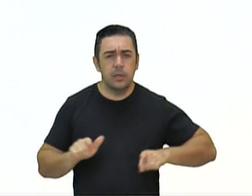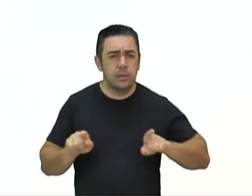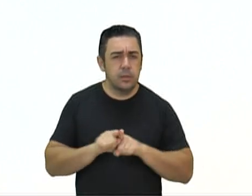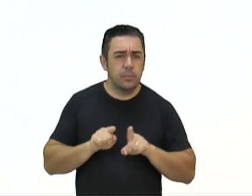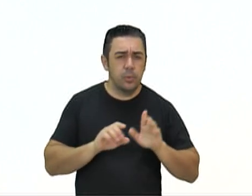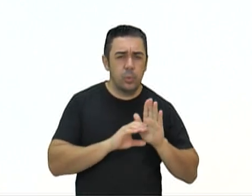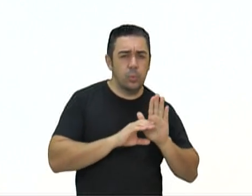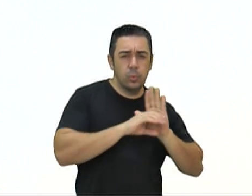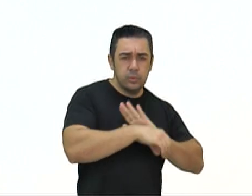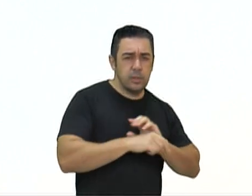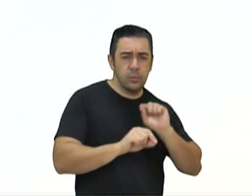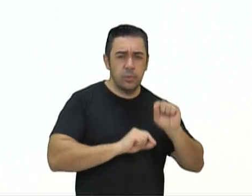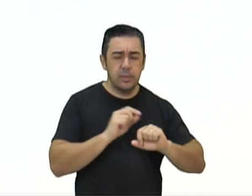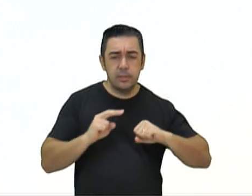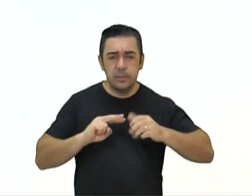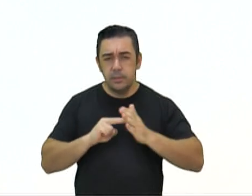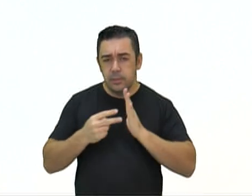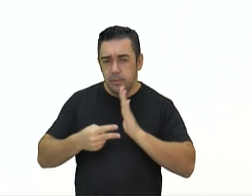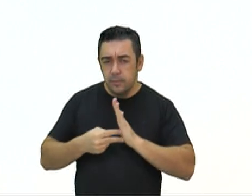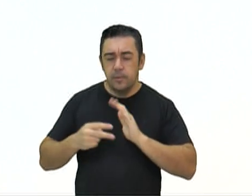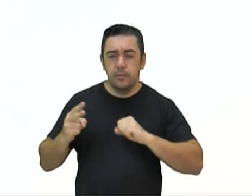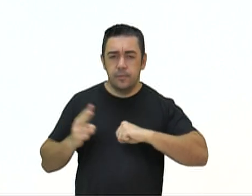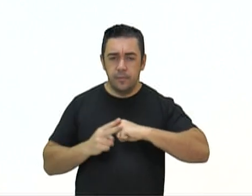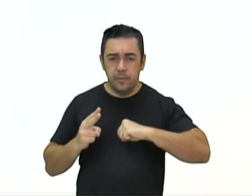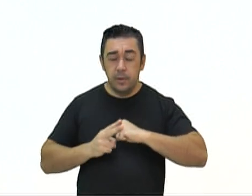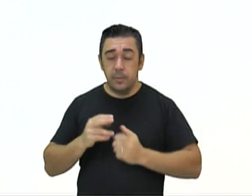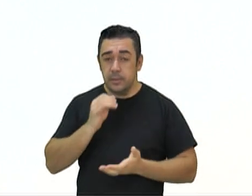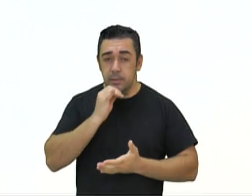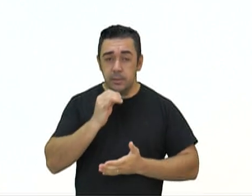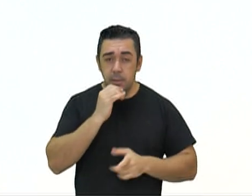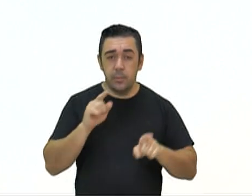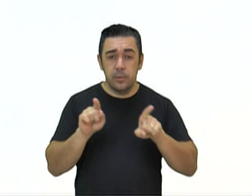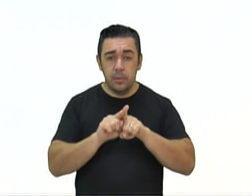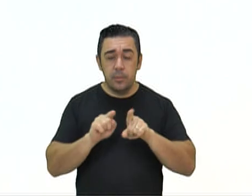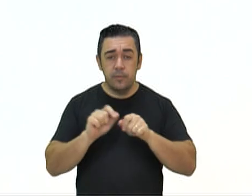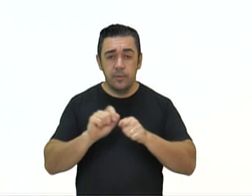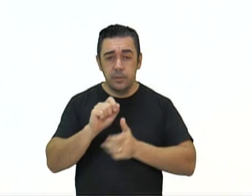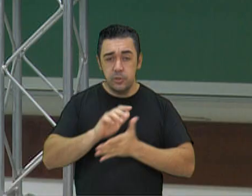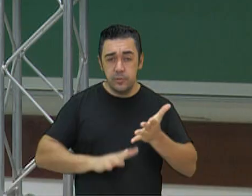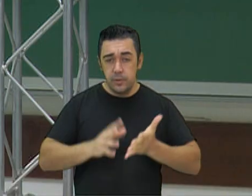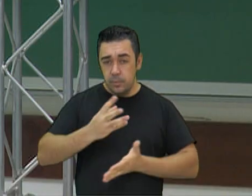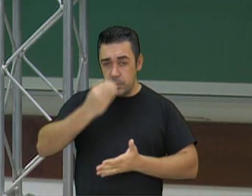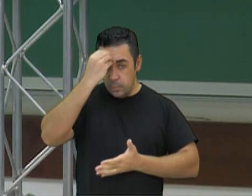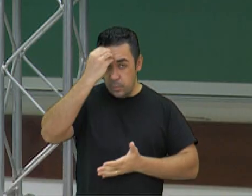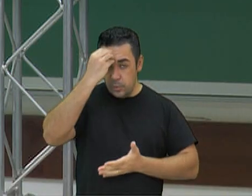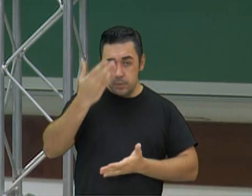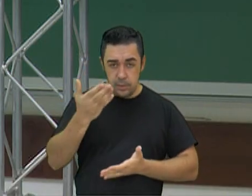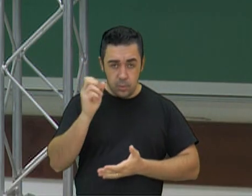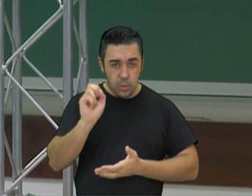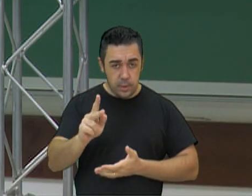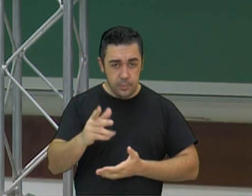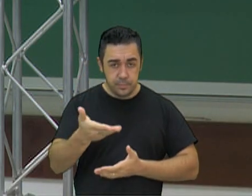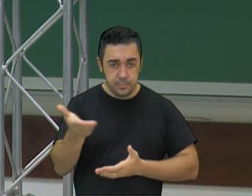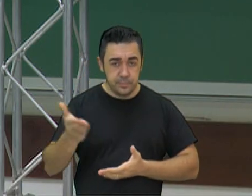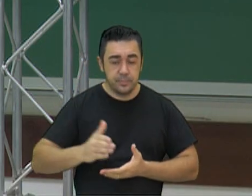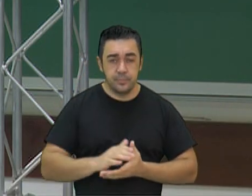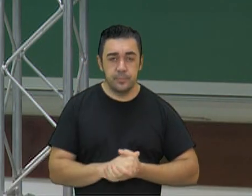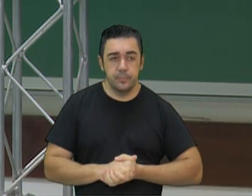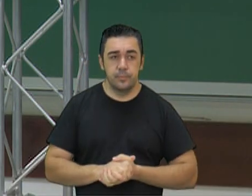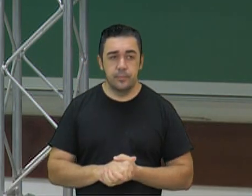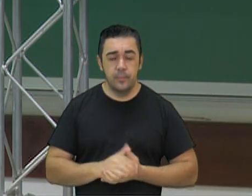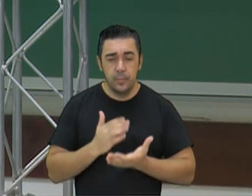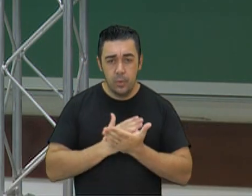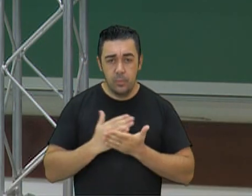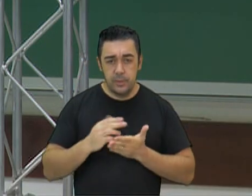né, do que vem a ser esses verbos, alguns exemplos e vamos fazer, obviamente, os exercícios para fixar esses conteúdos, ok? Então,